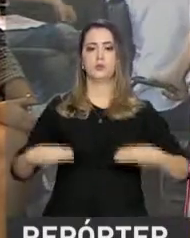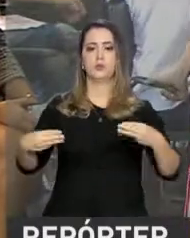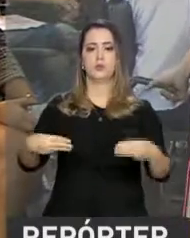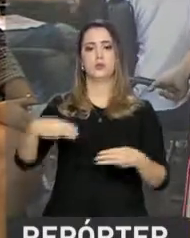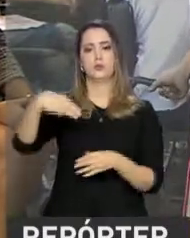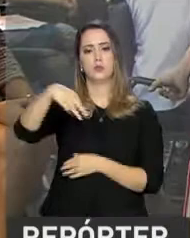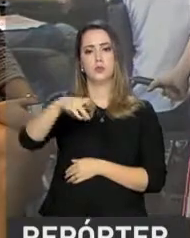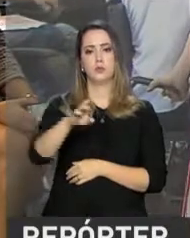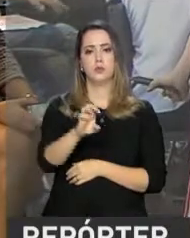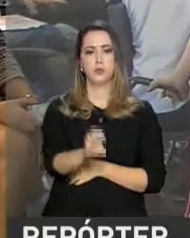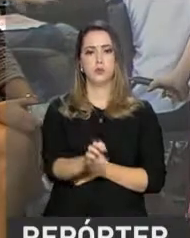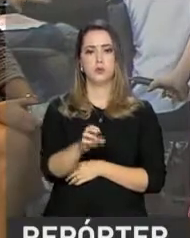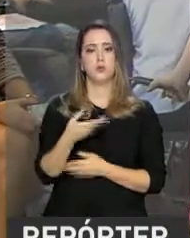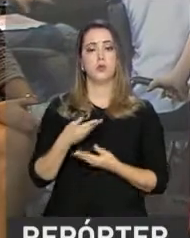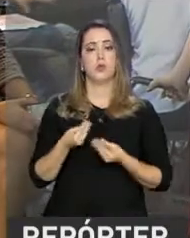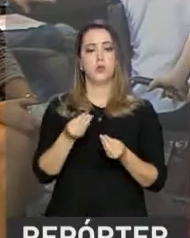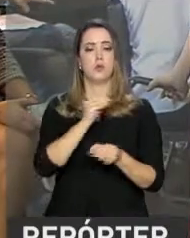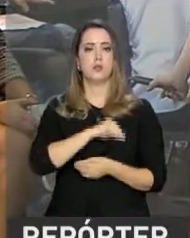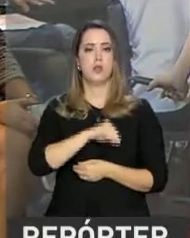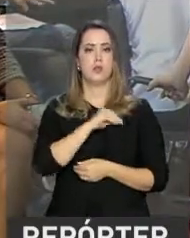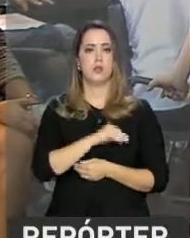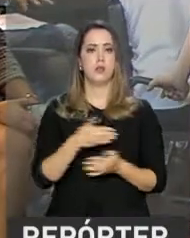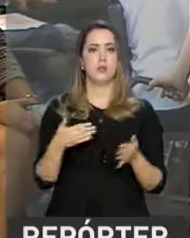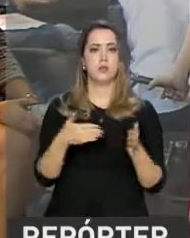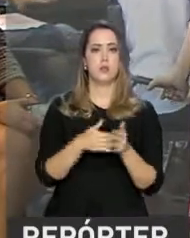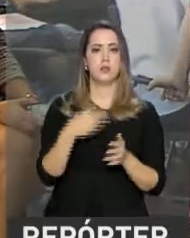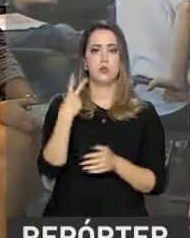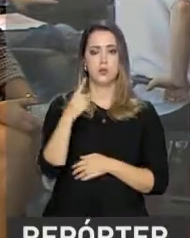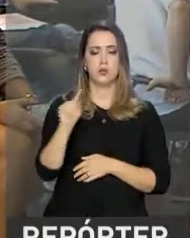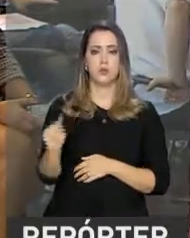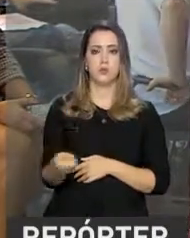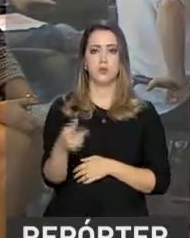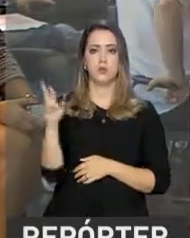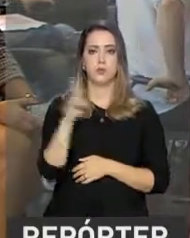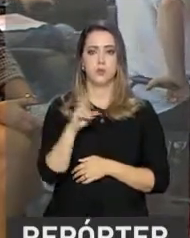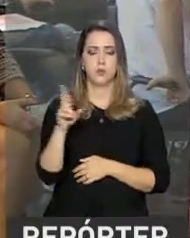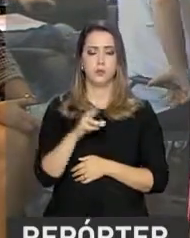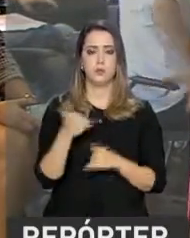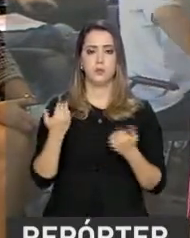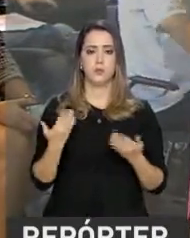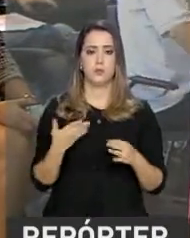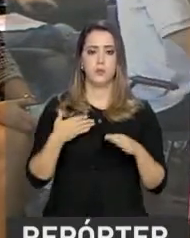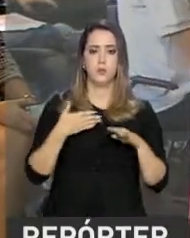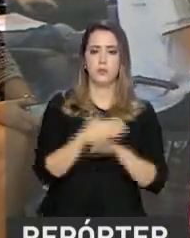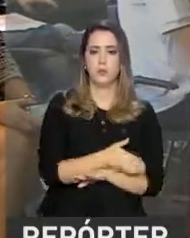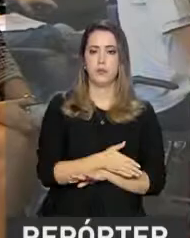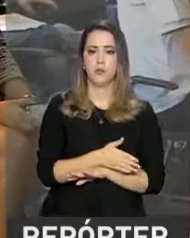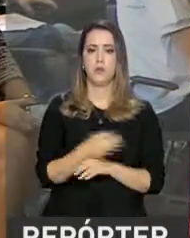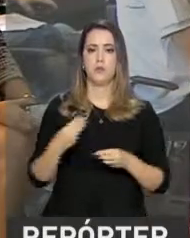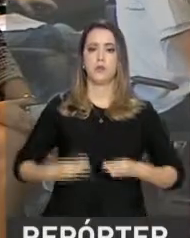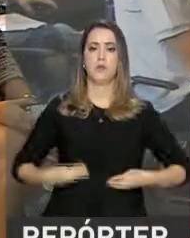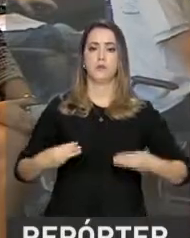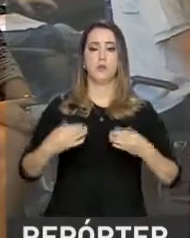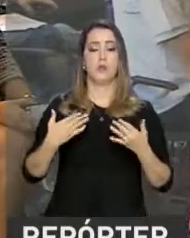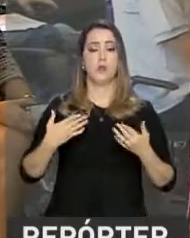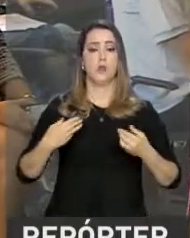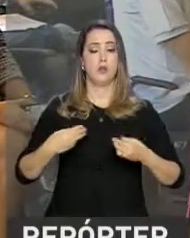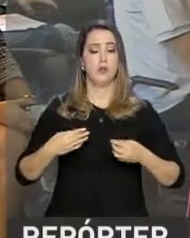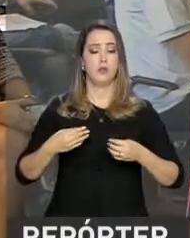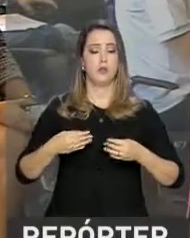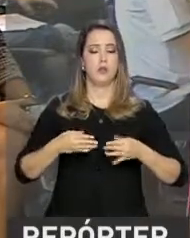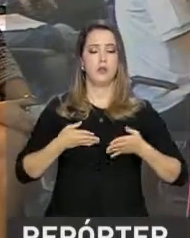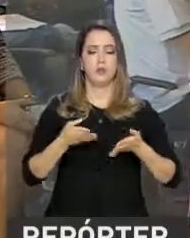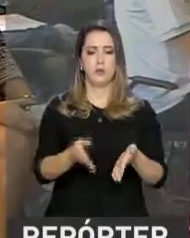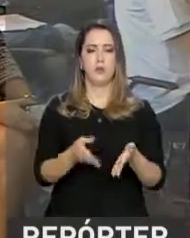relações exteriores e recebem salários que chegam a dois mil reais e ao entrarem no mercado de trabalho com